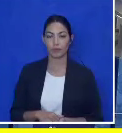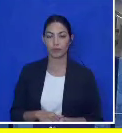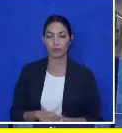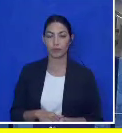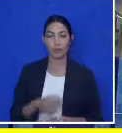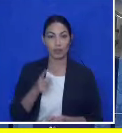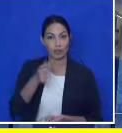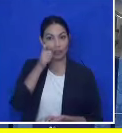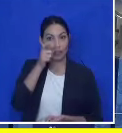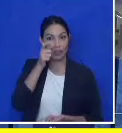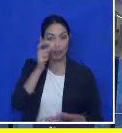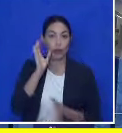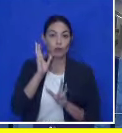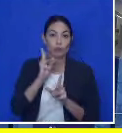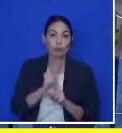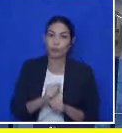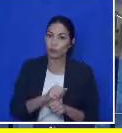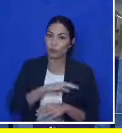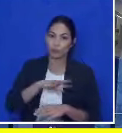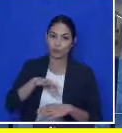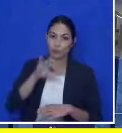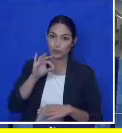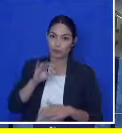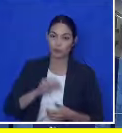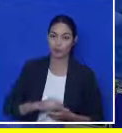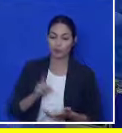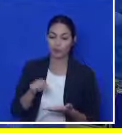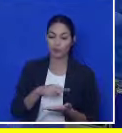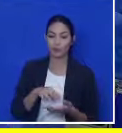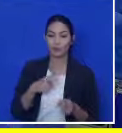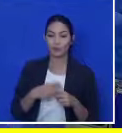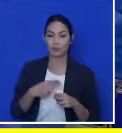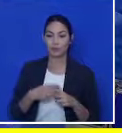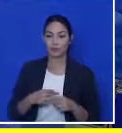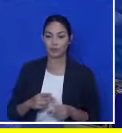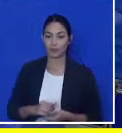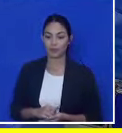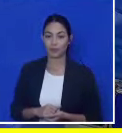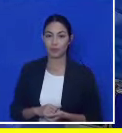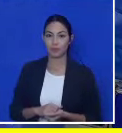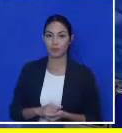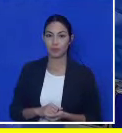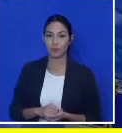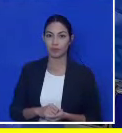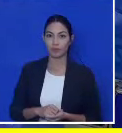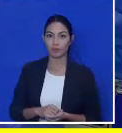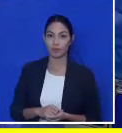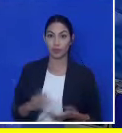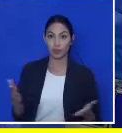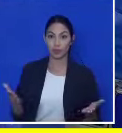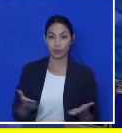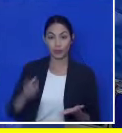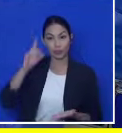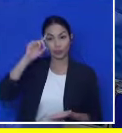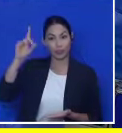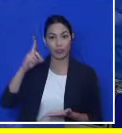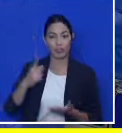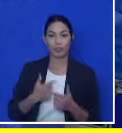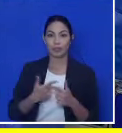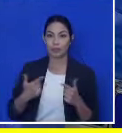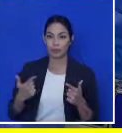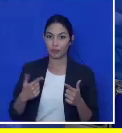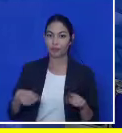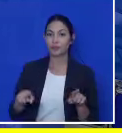Você acompanhando cada detalhe de todos os sorteios das Loterias Caixa. Ainda hoje tem Dia de